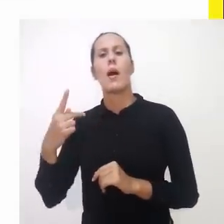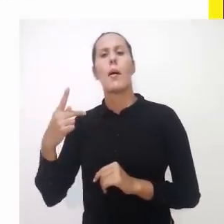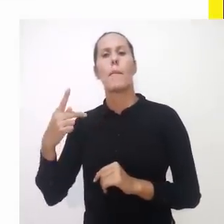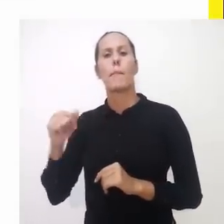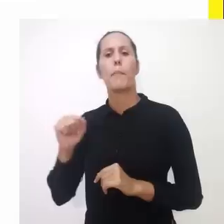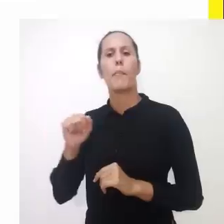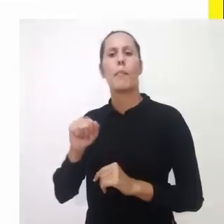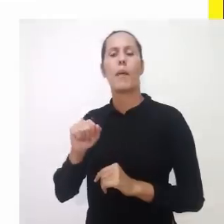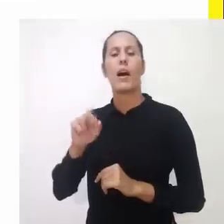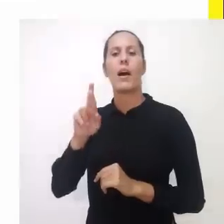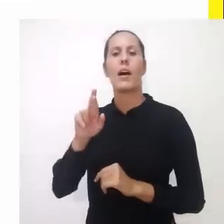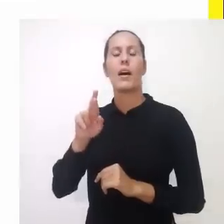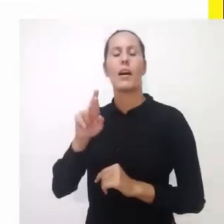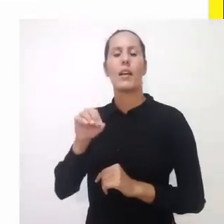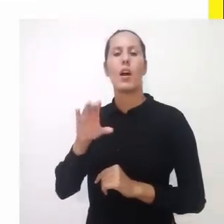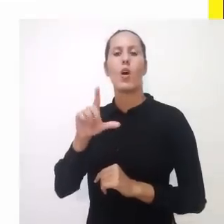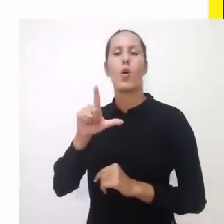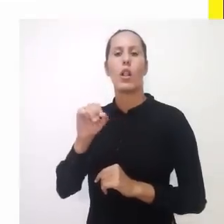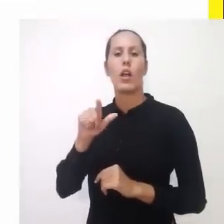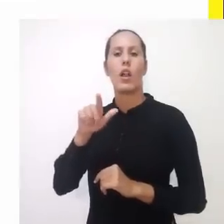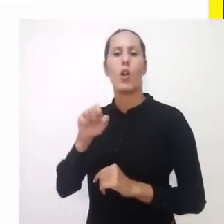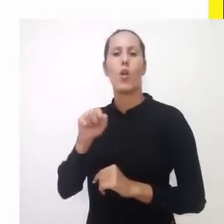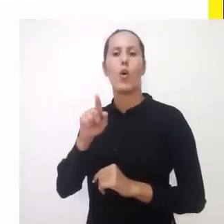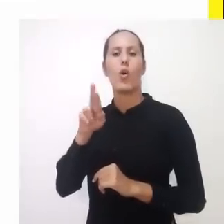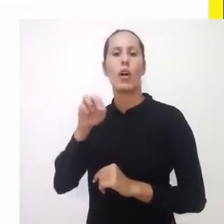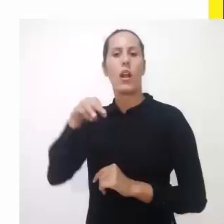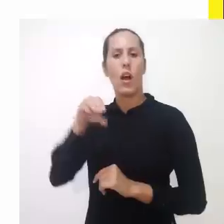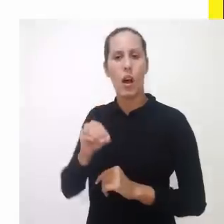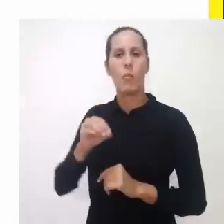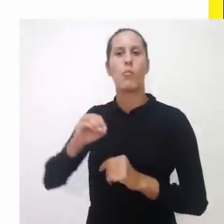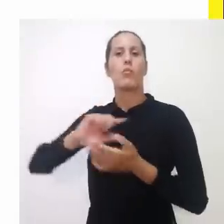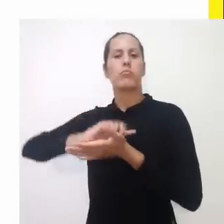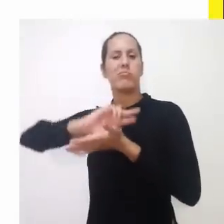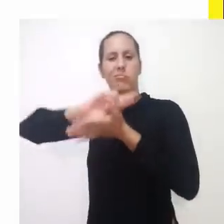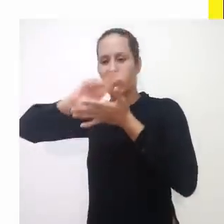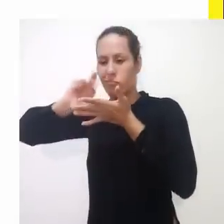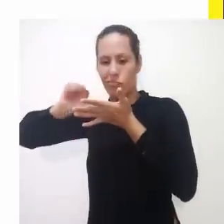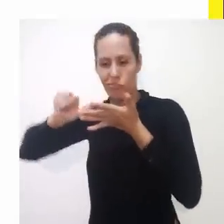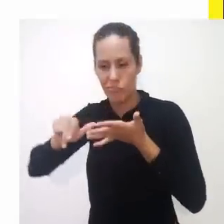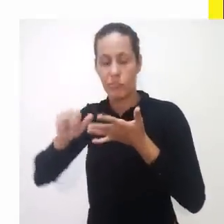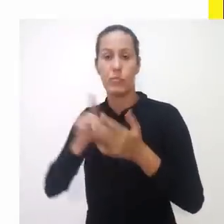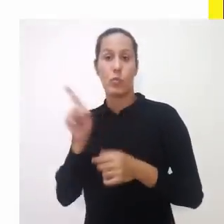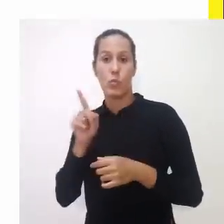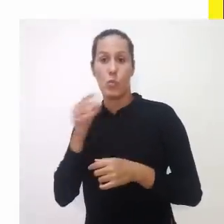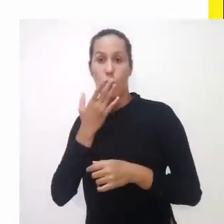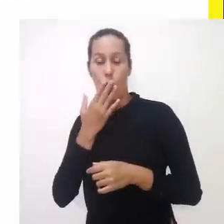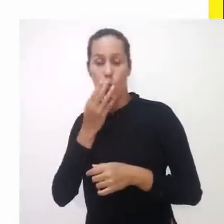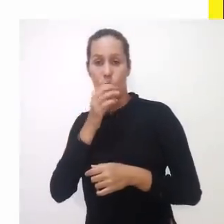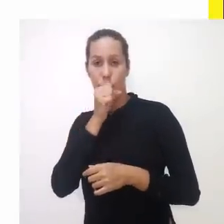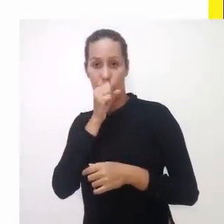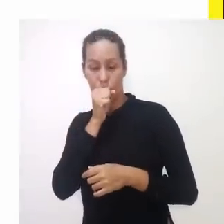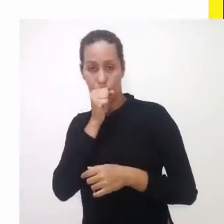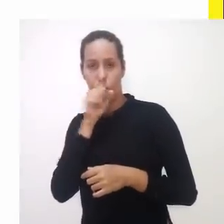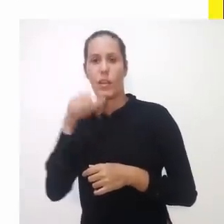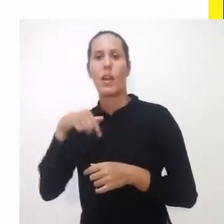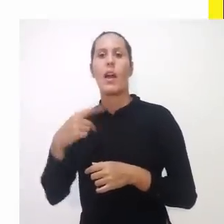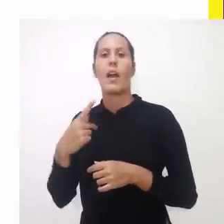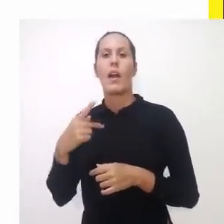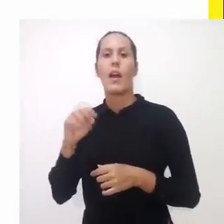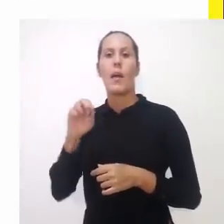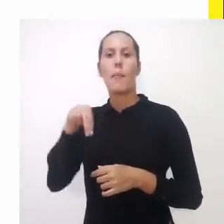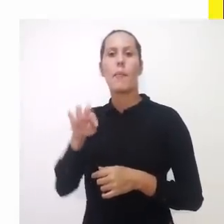um trapézio, losango, ok? Então, o outro em laranja é um pentágono. A